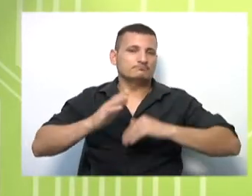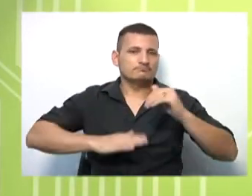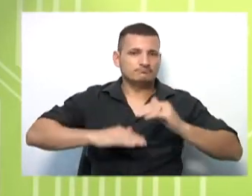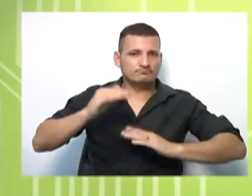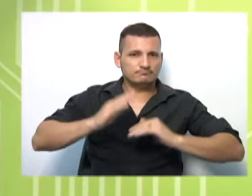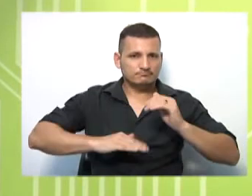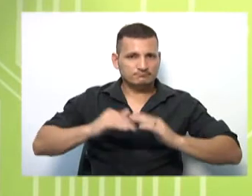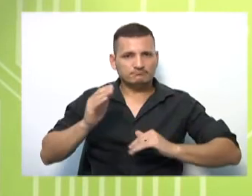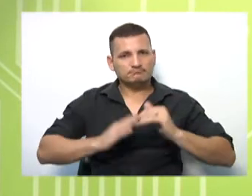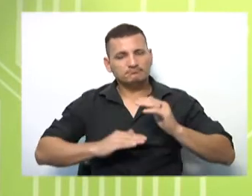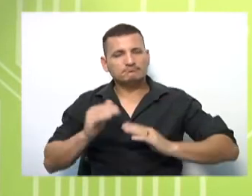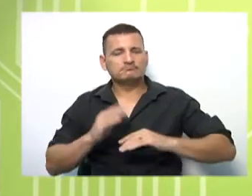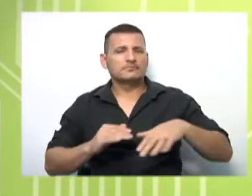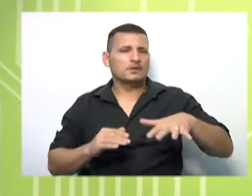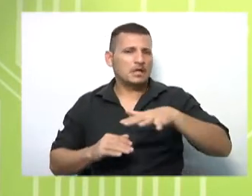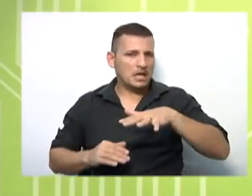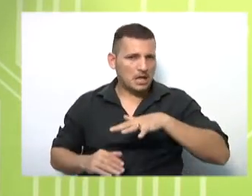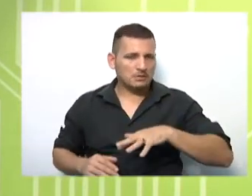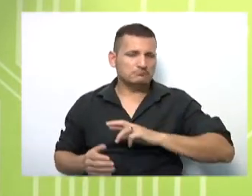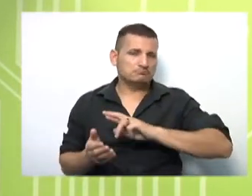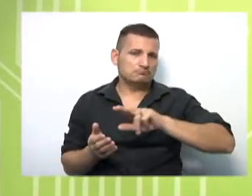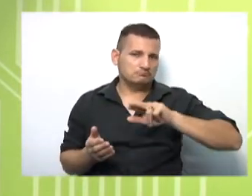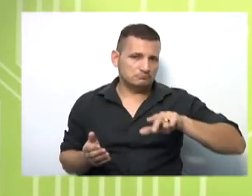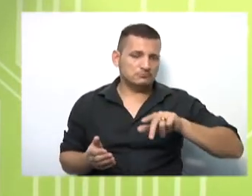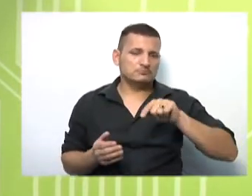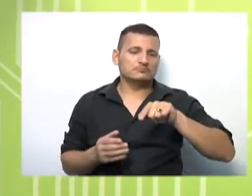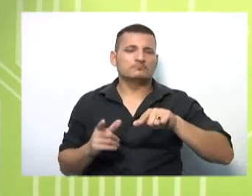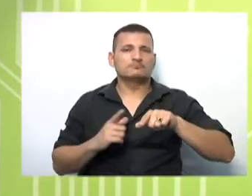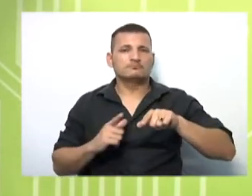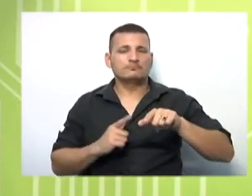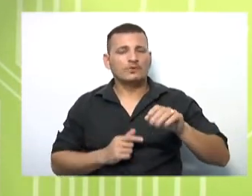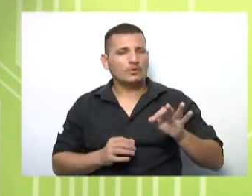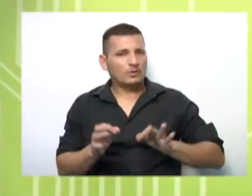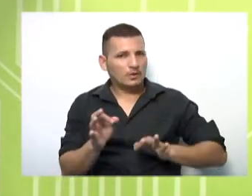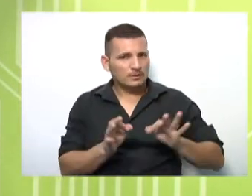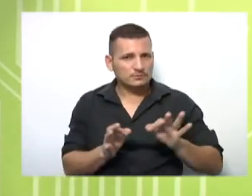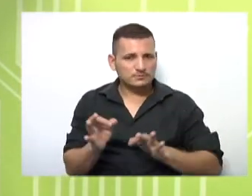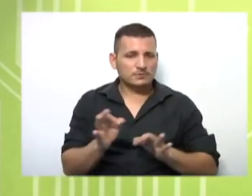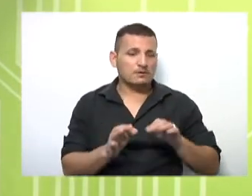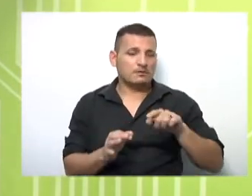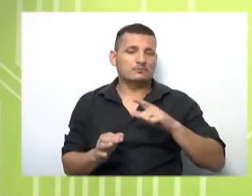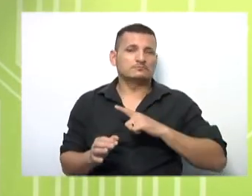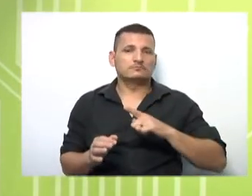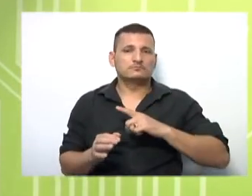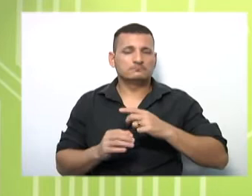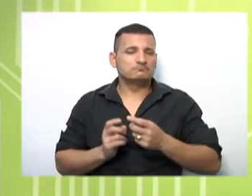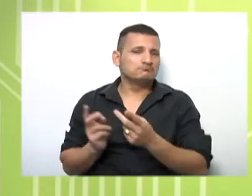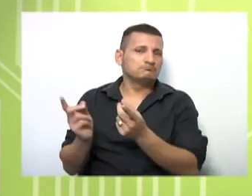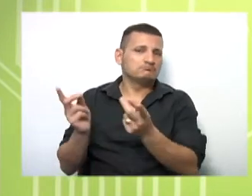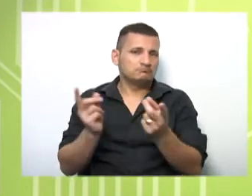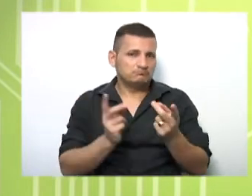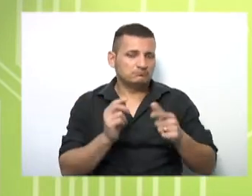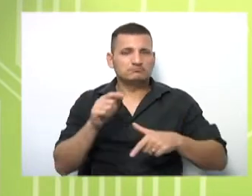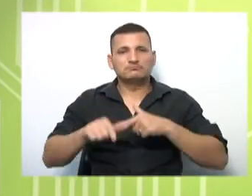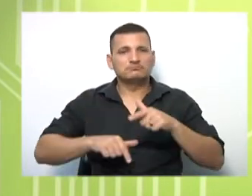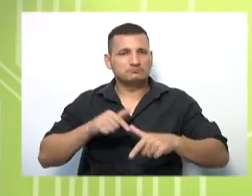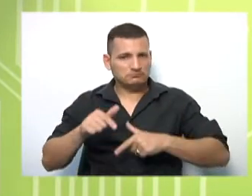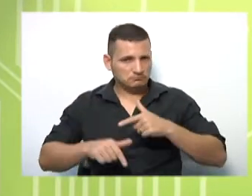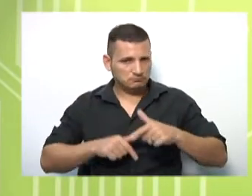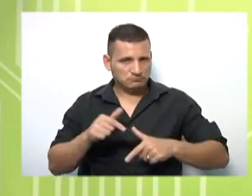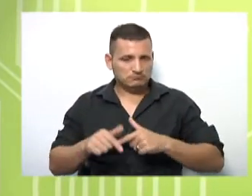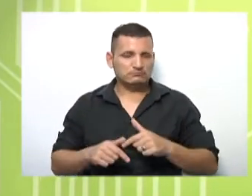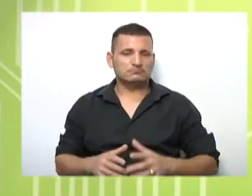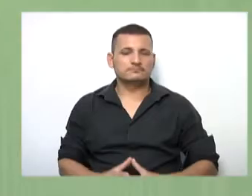uma determinada categoria profissional que se organizam para oferecer um determinado serviço de forma coletiva.